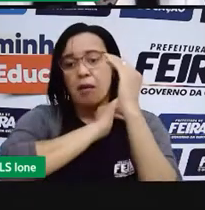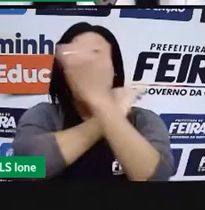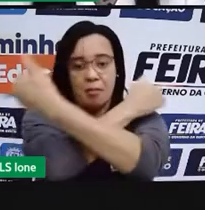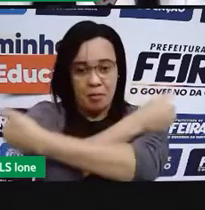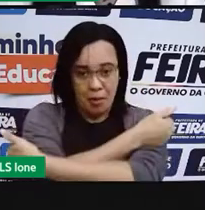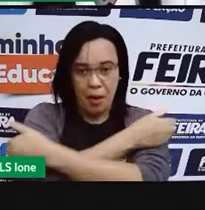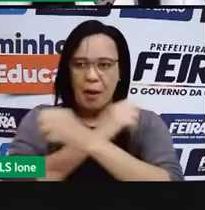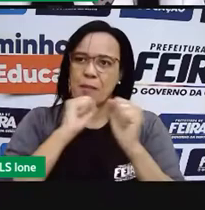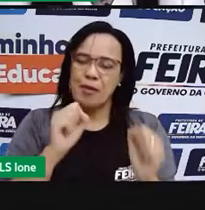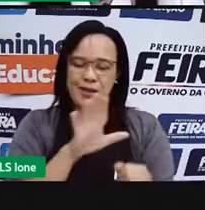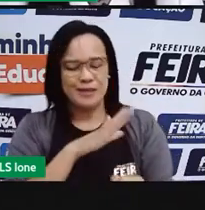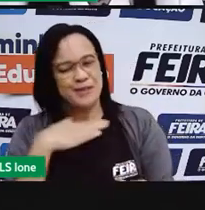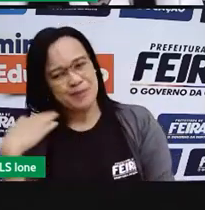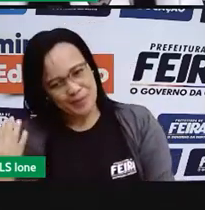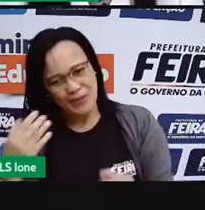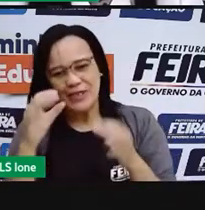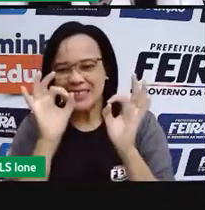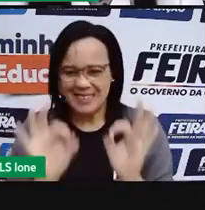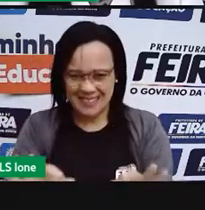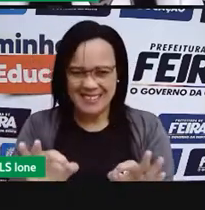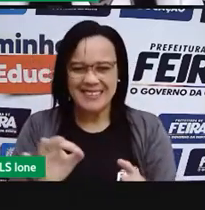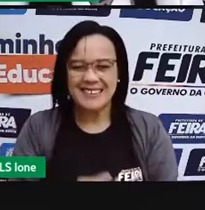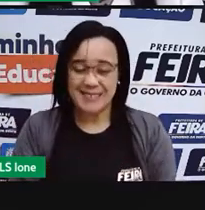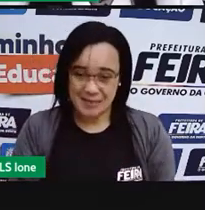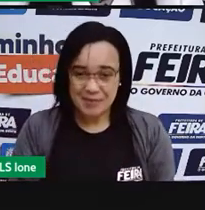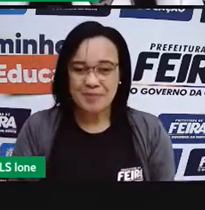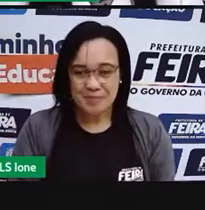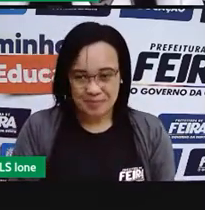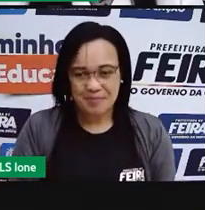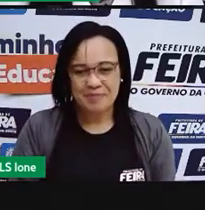Pode ter certeza, disse o pai com dito.